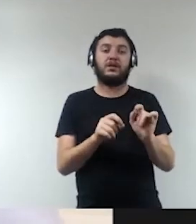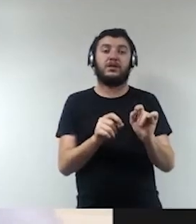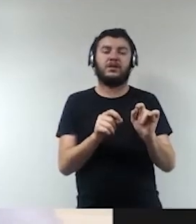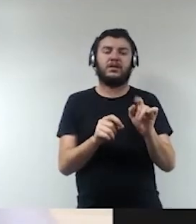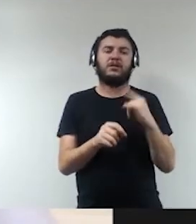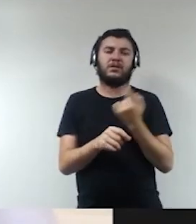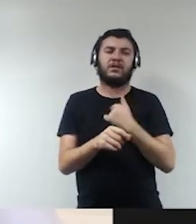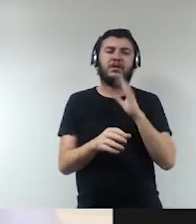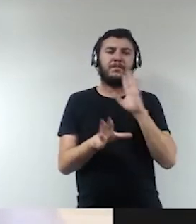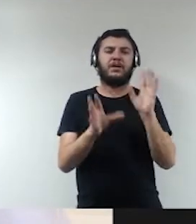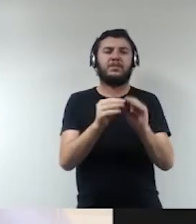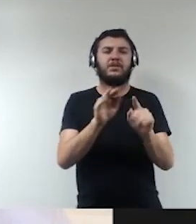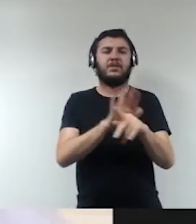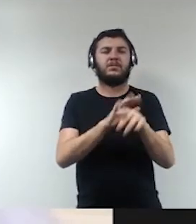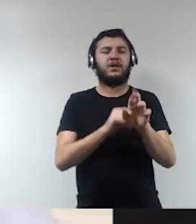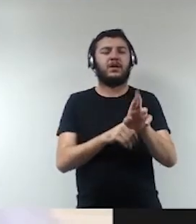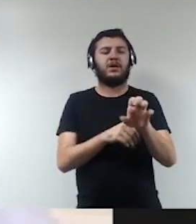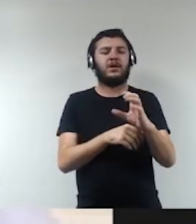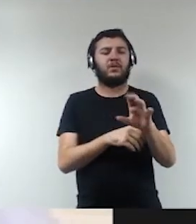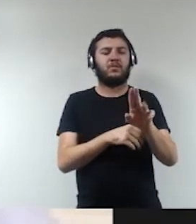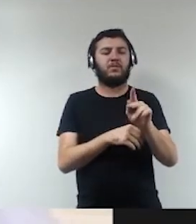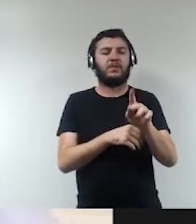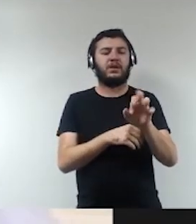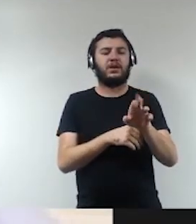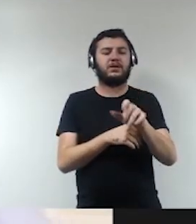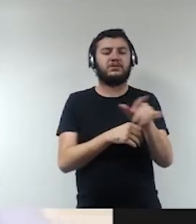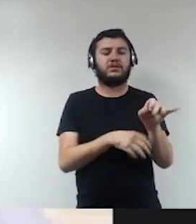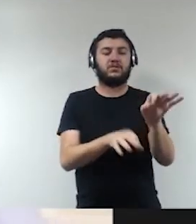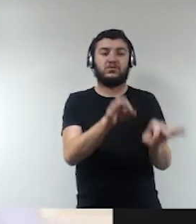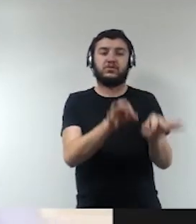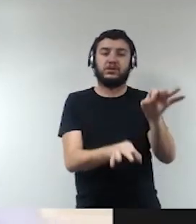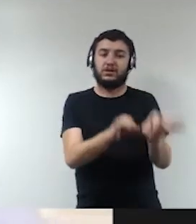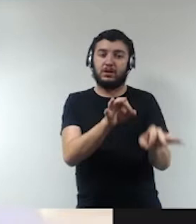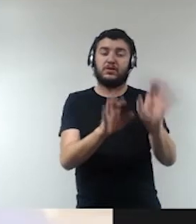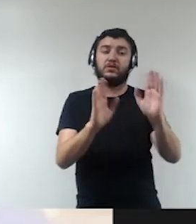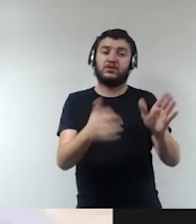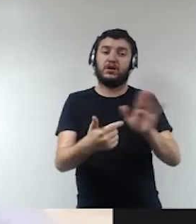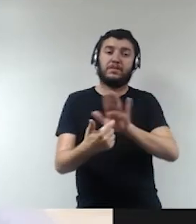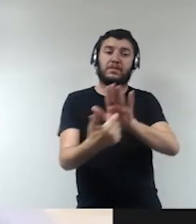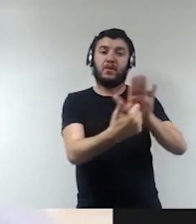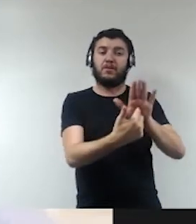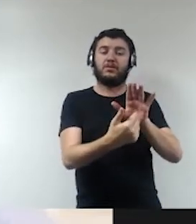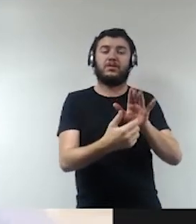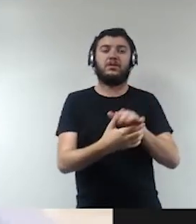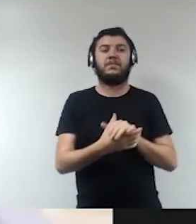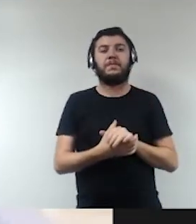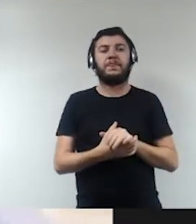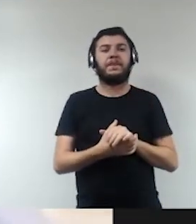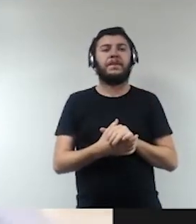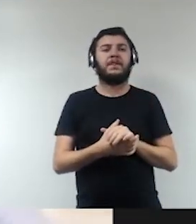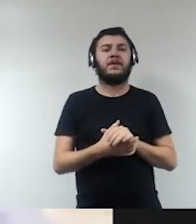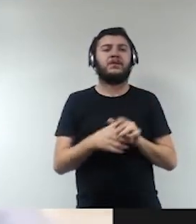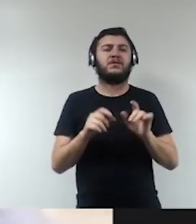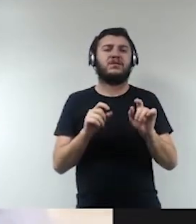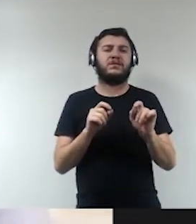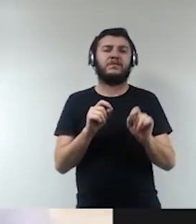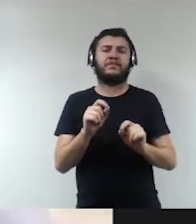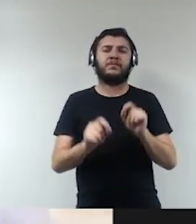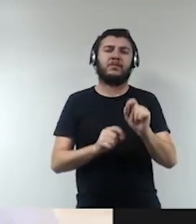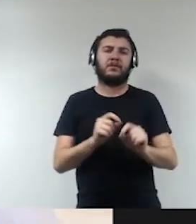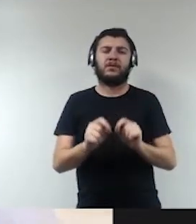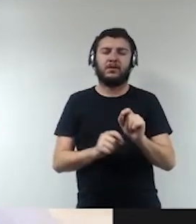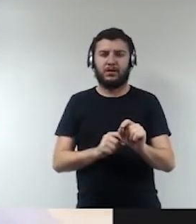recuperação judicial, quando requerida, já sinaliza um estado de periclitância, um estado